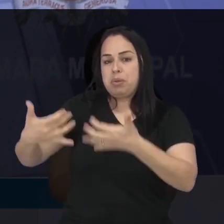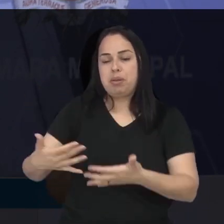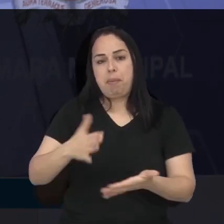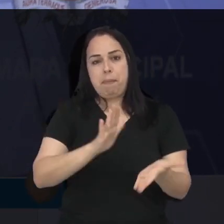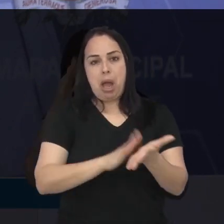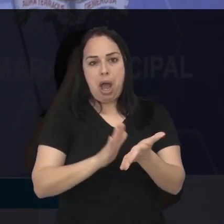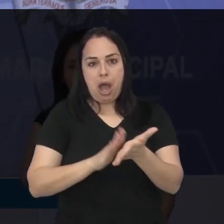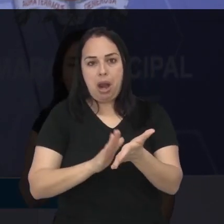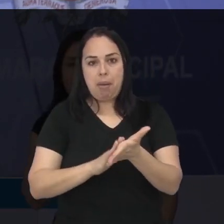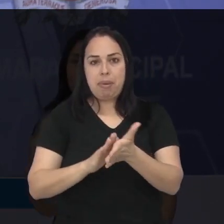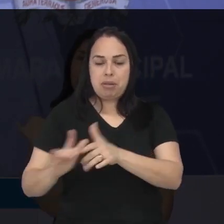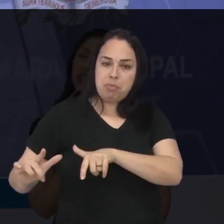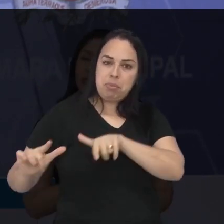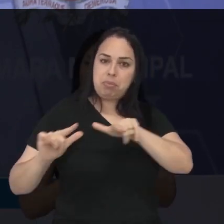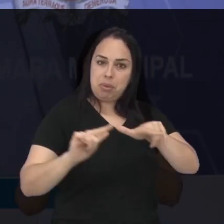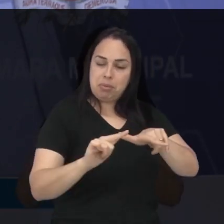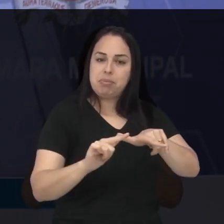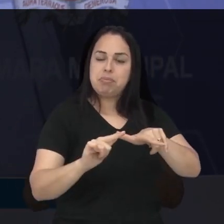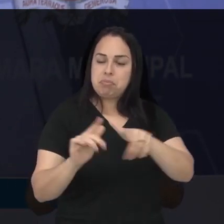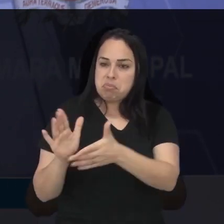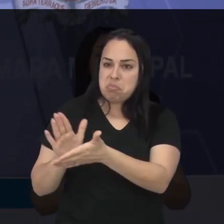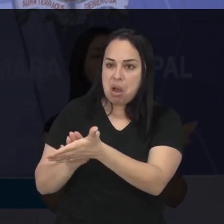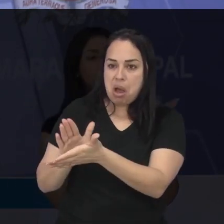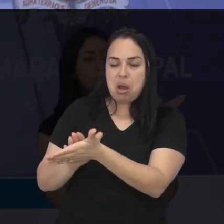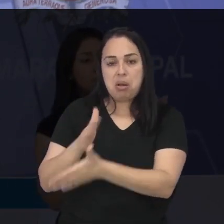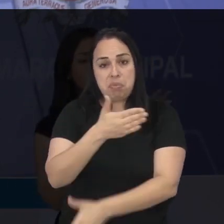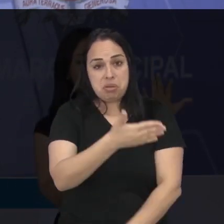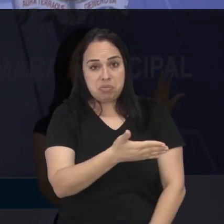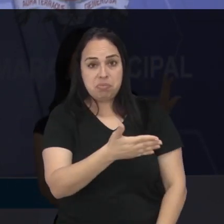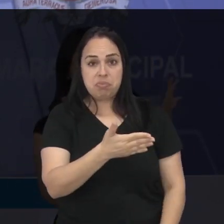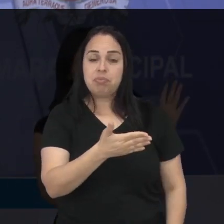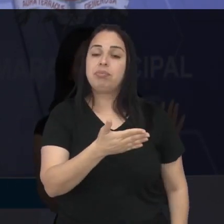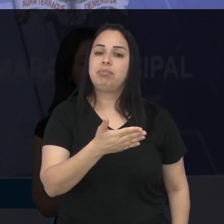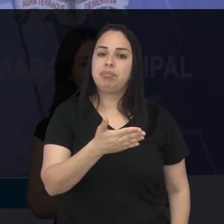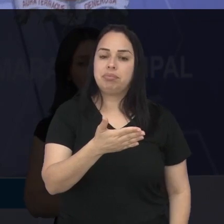Parabéns à iniciativa de outorga do título de cidadão joseense ao nosso